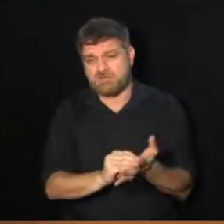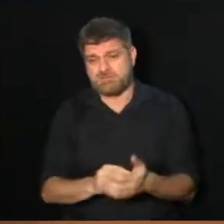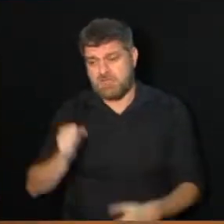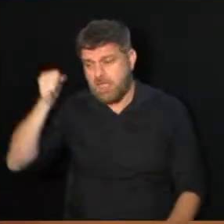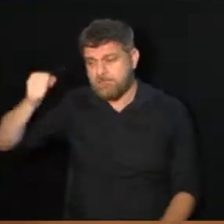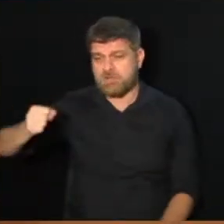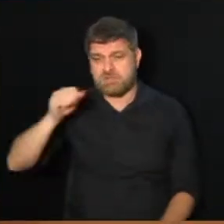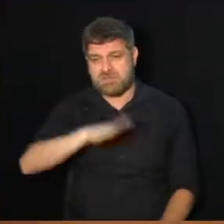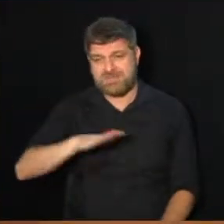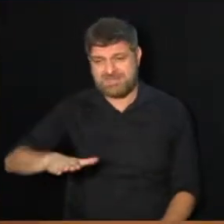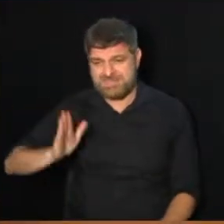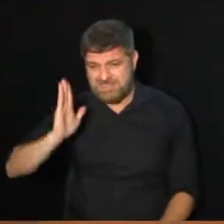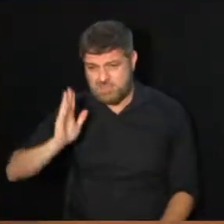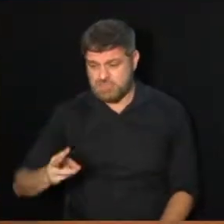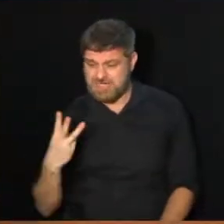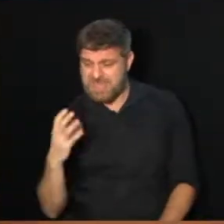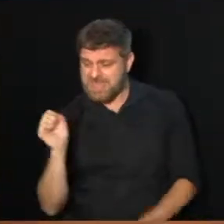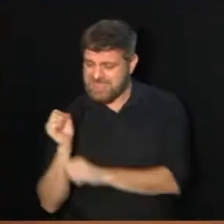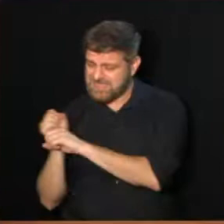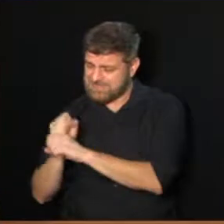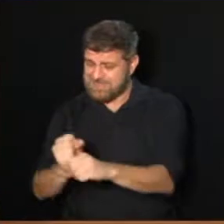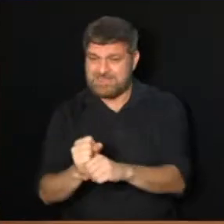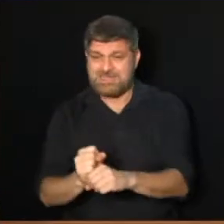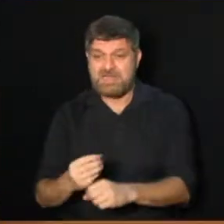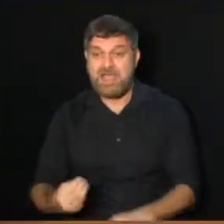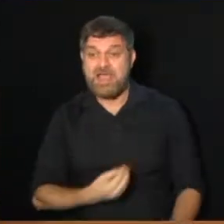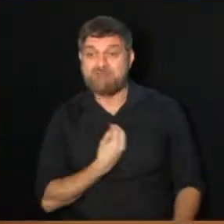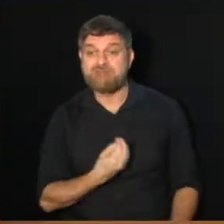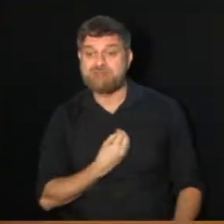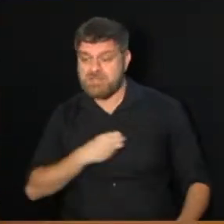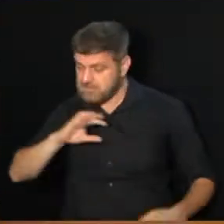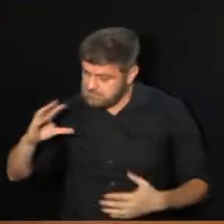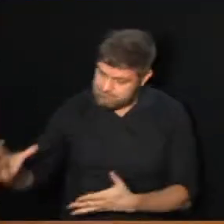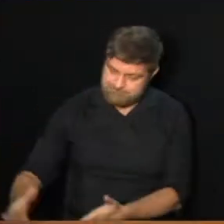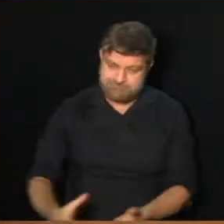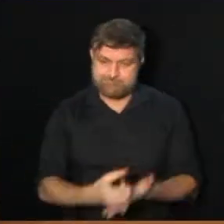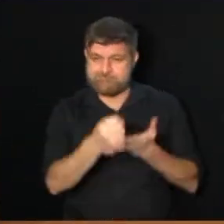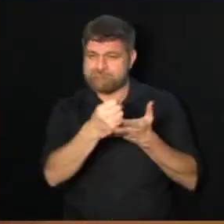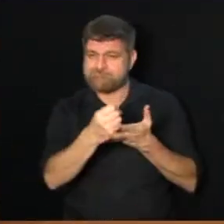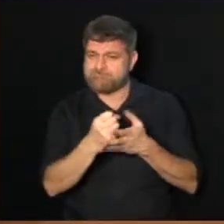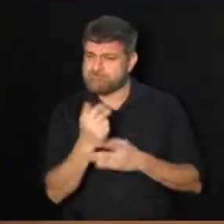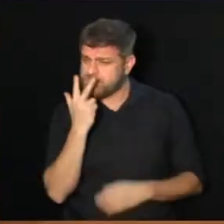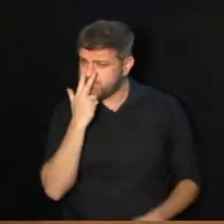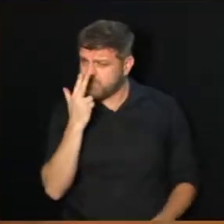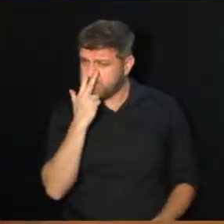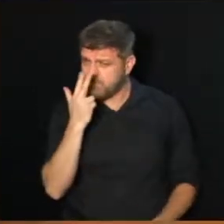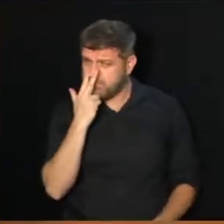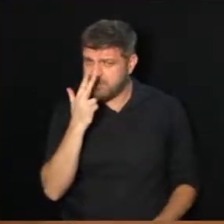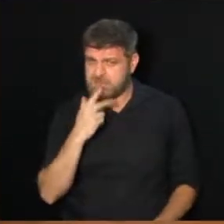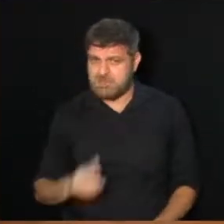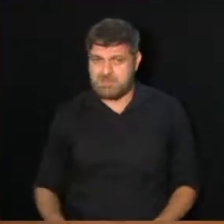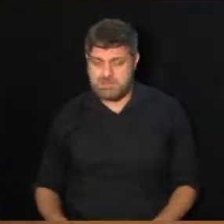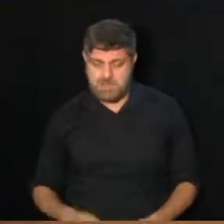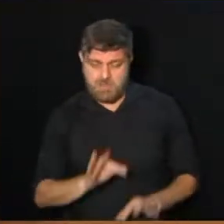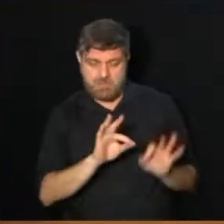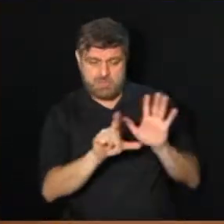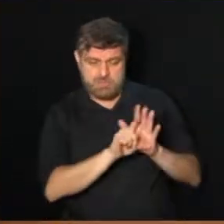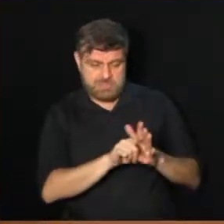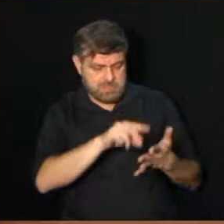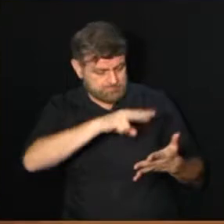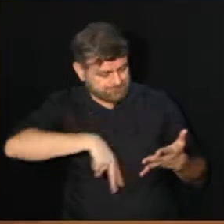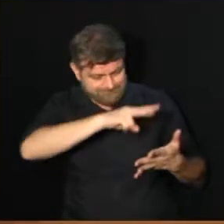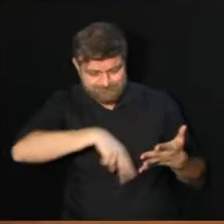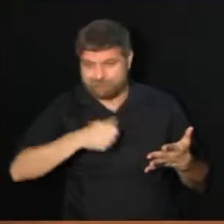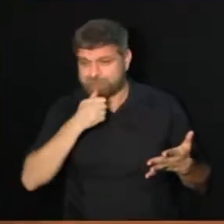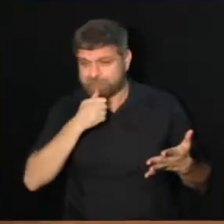atuação há mais de 30 anos em Campinas e salva vidas. E me parece, eu não tive a oportunidade de ler o projeto,